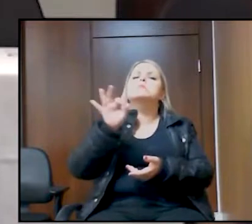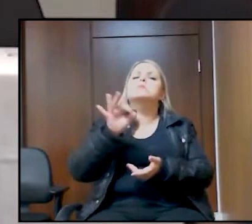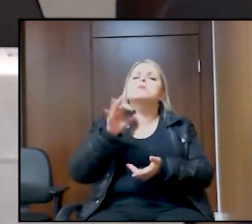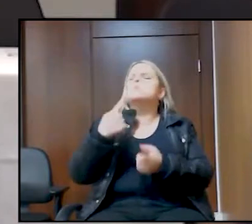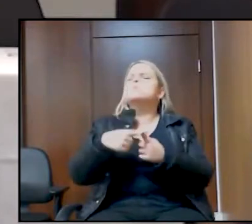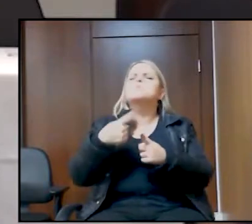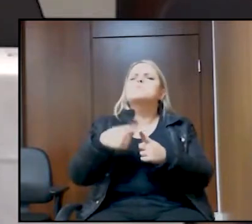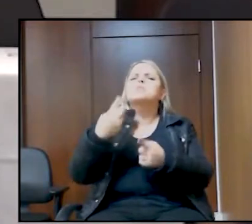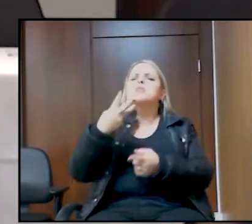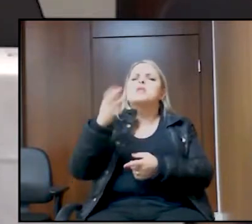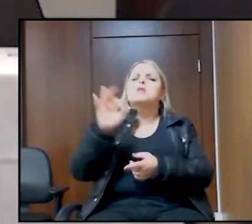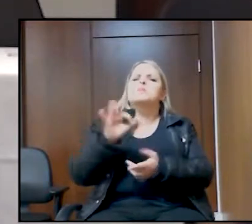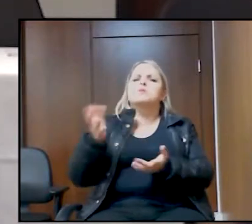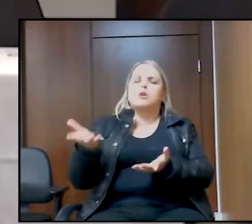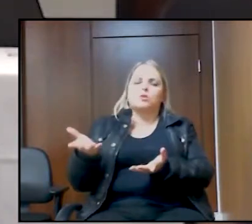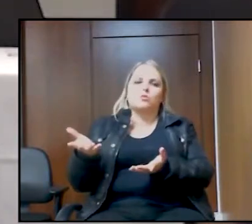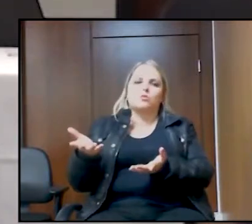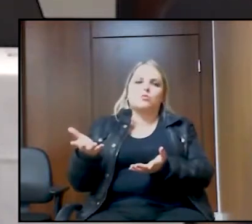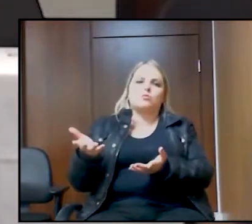3%? Né?